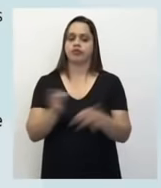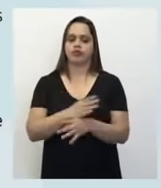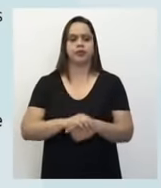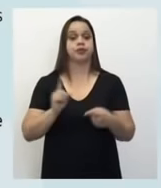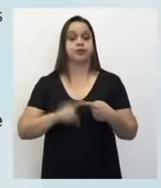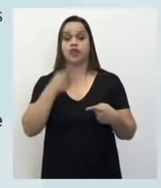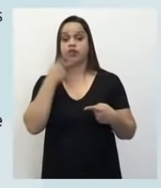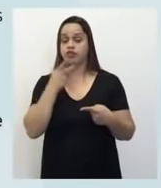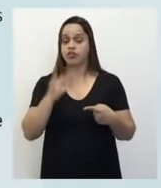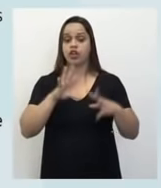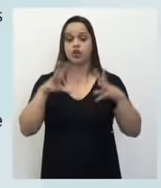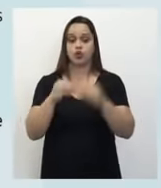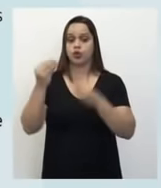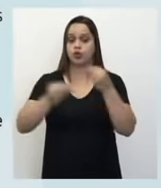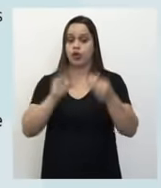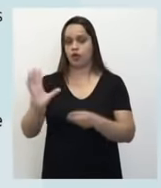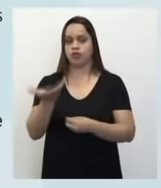no teatro e no circo.